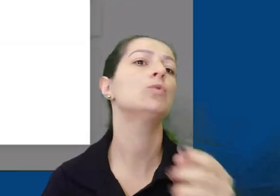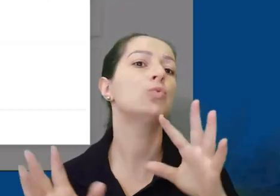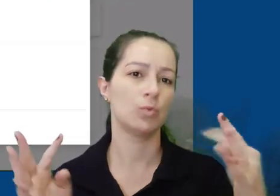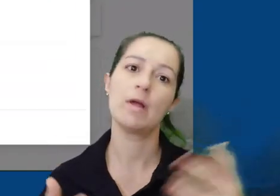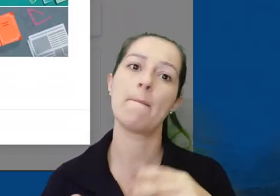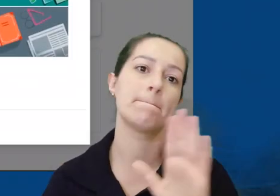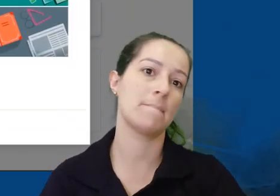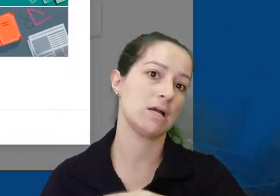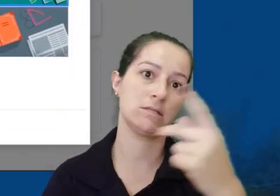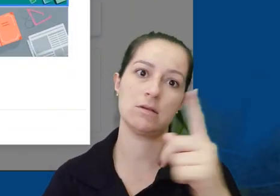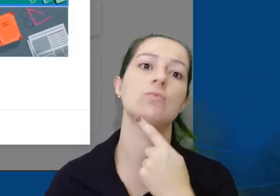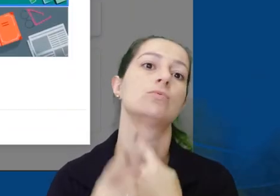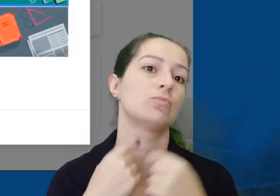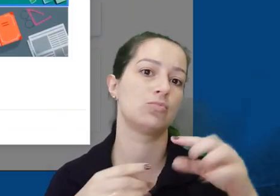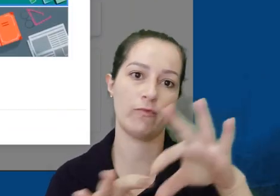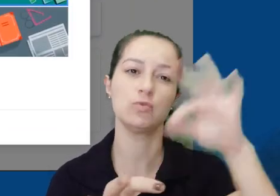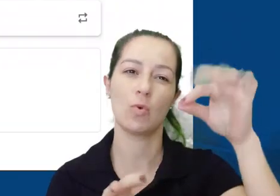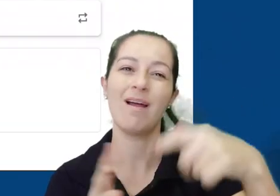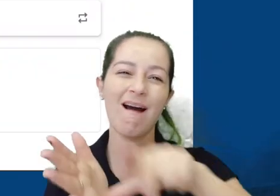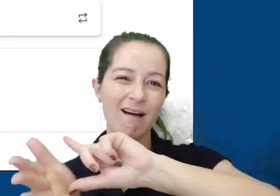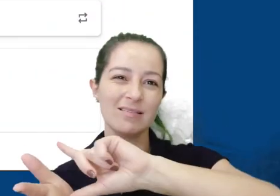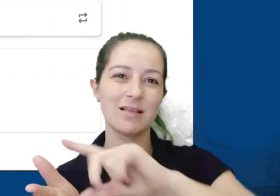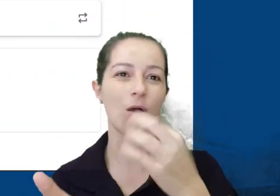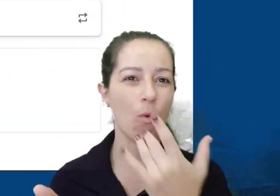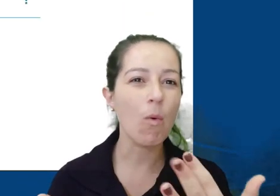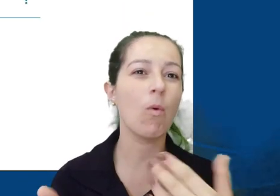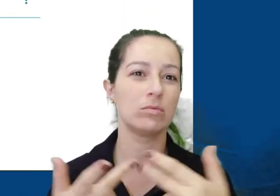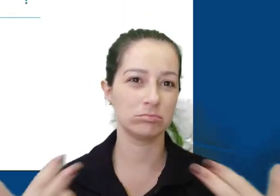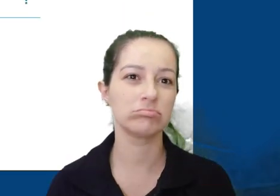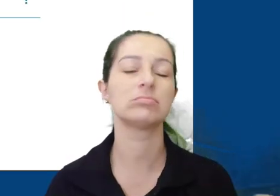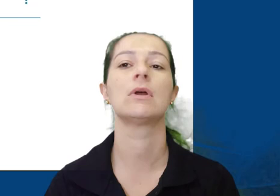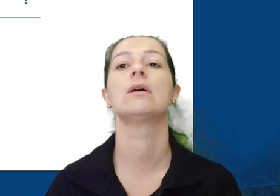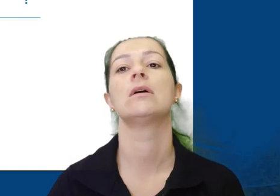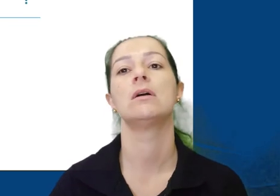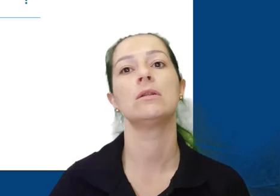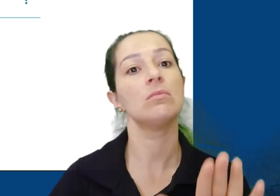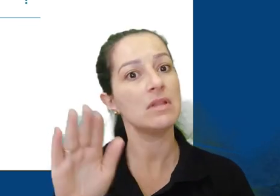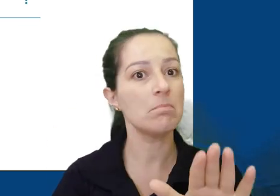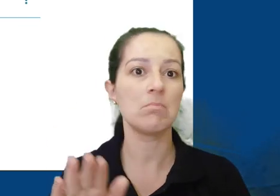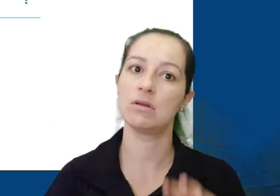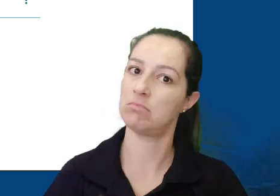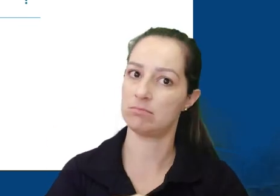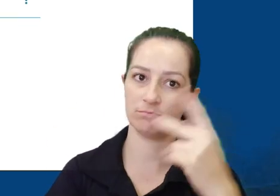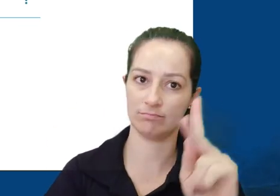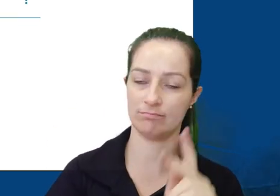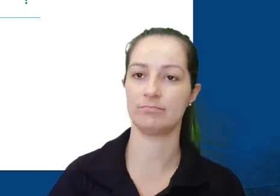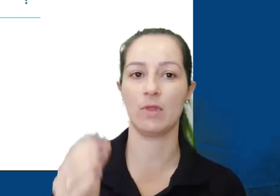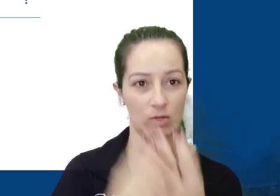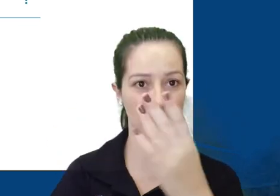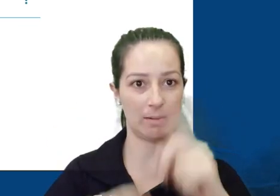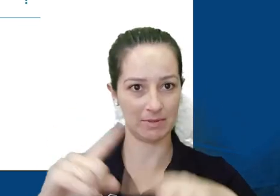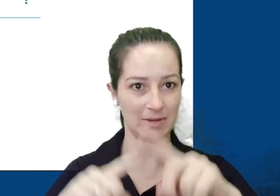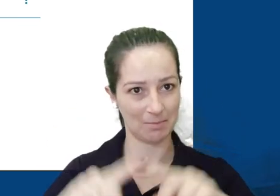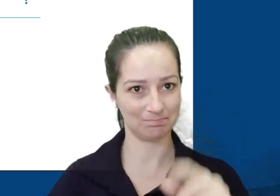adicionados mudam de acordo com o tema que for escolhido na água moral caso você queira mudar cria seus tópicos explodem organizações do seu